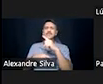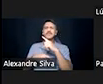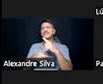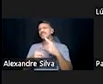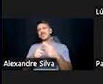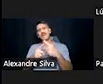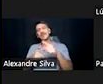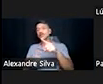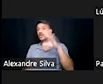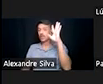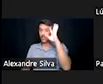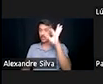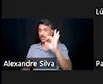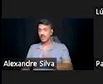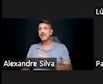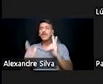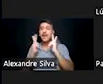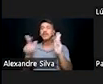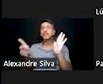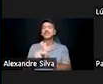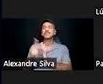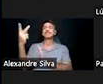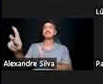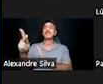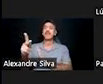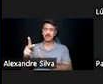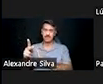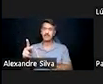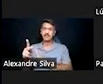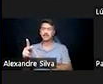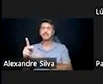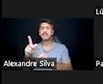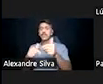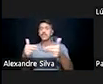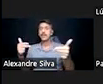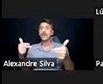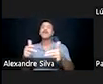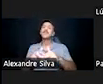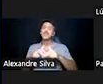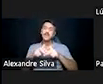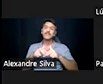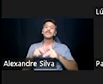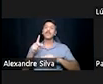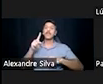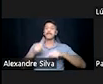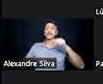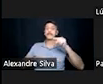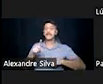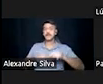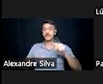não entende essa natureza desses objetos. Então, isso vai fazendo com que esses materiais sejam